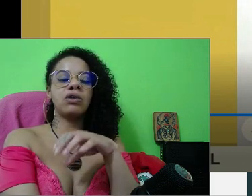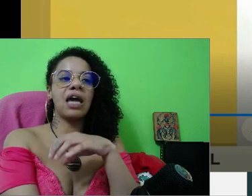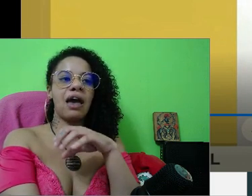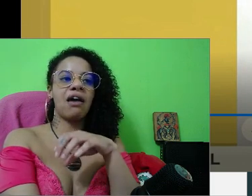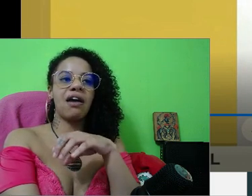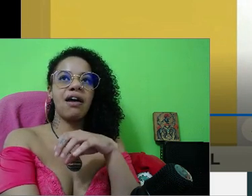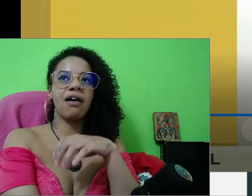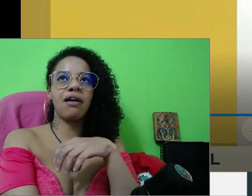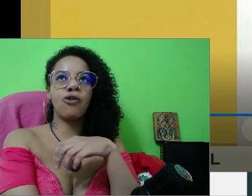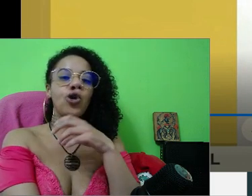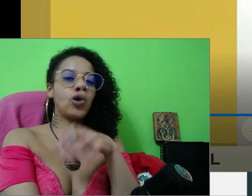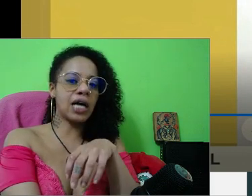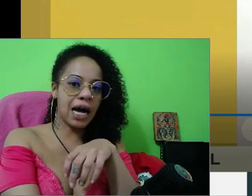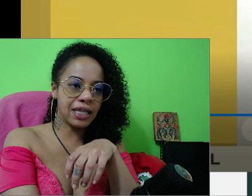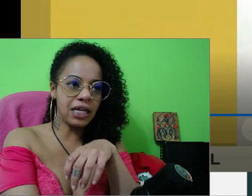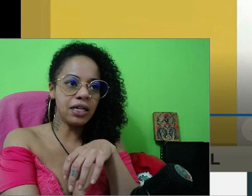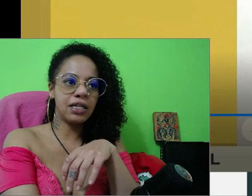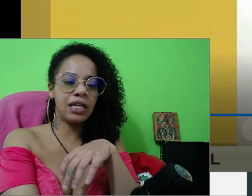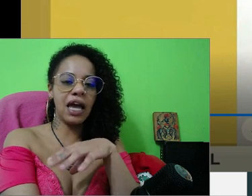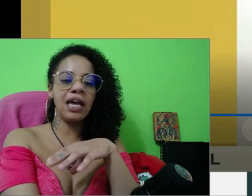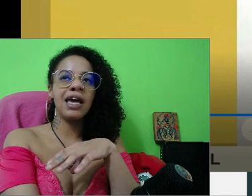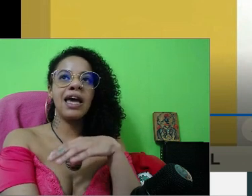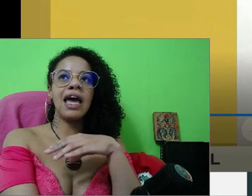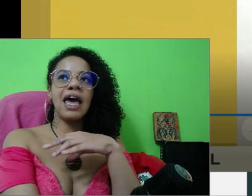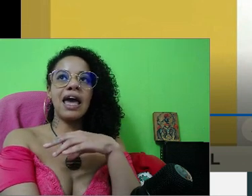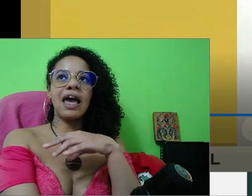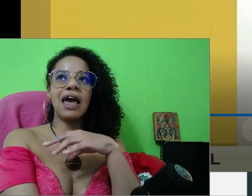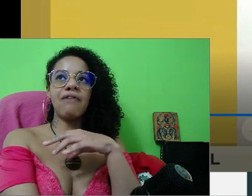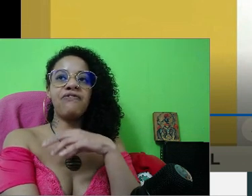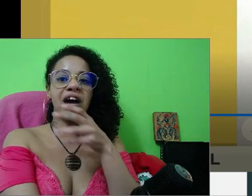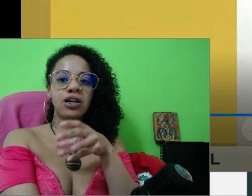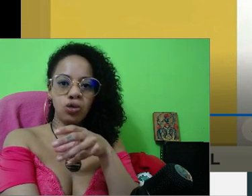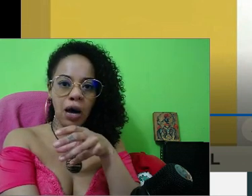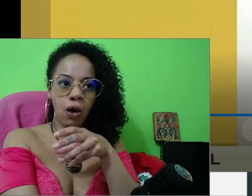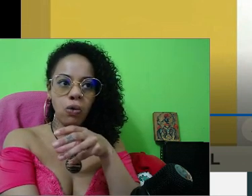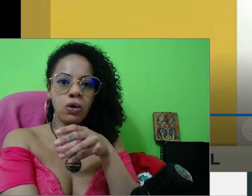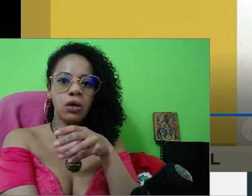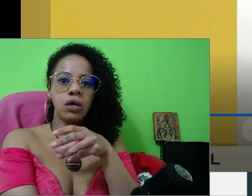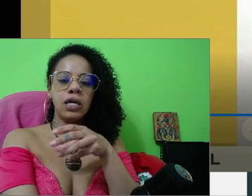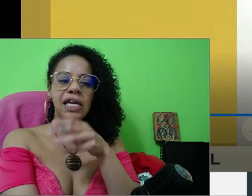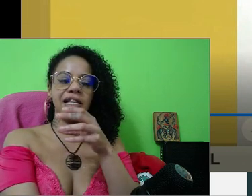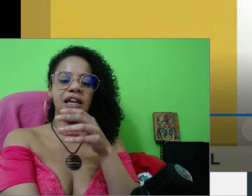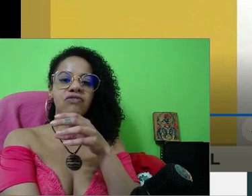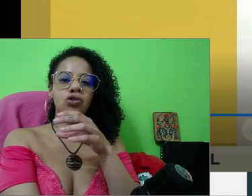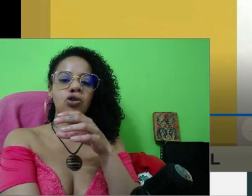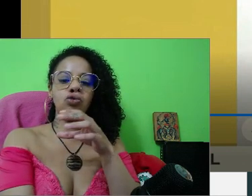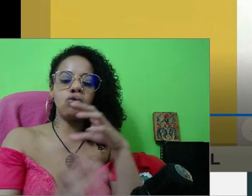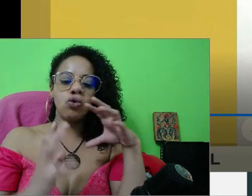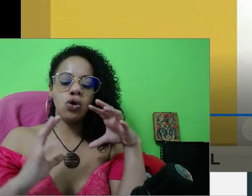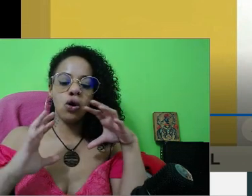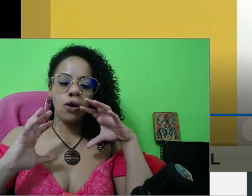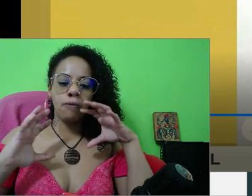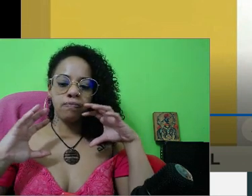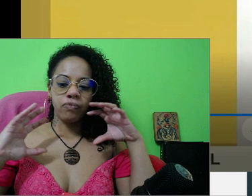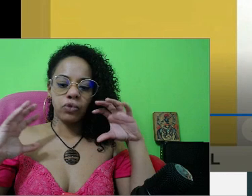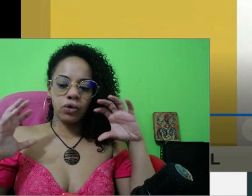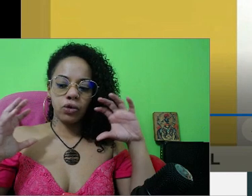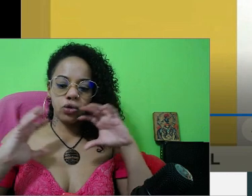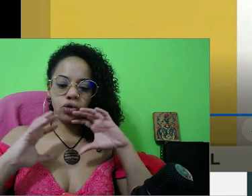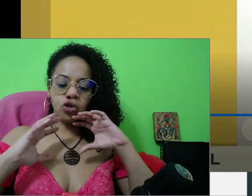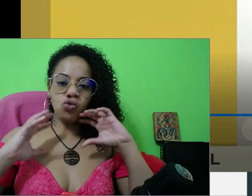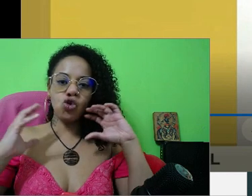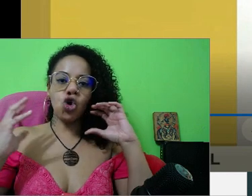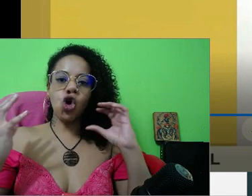uma questão que é colocada né factual e teve todo